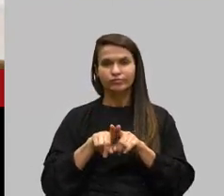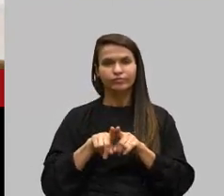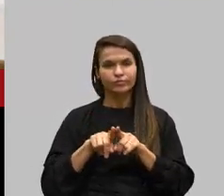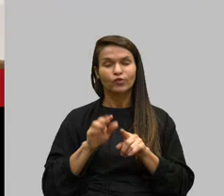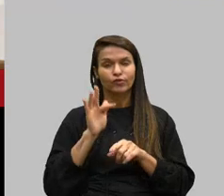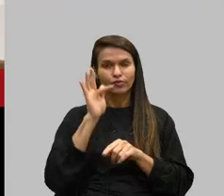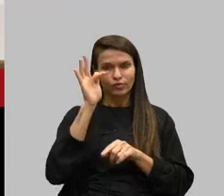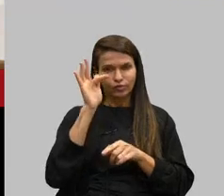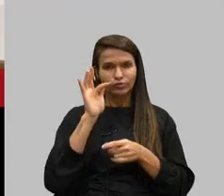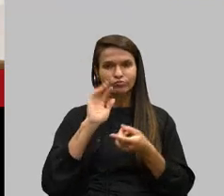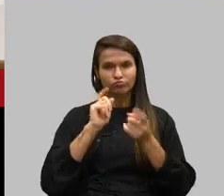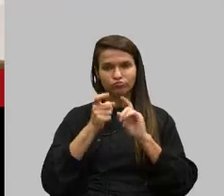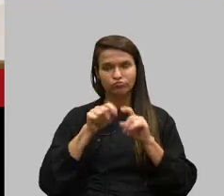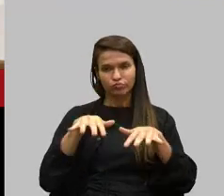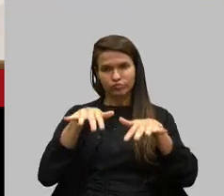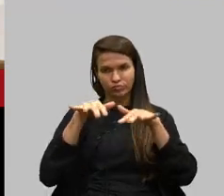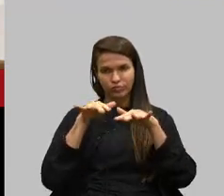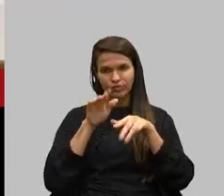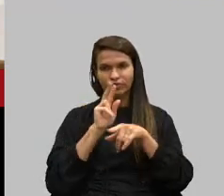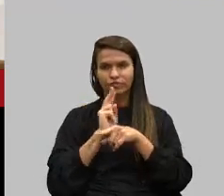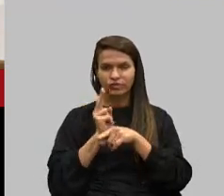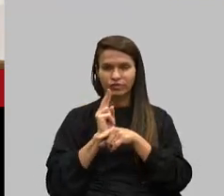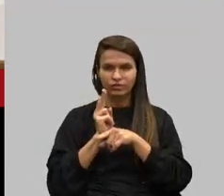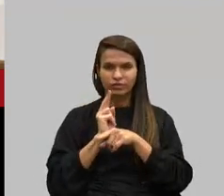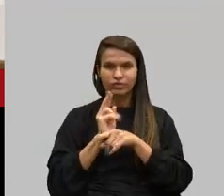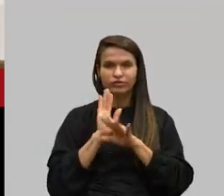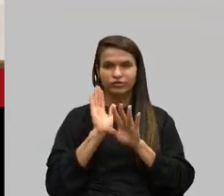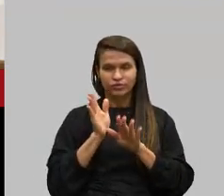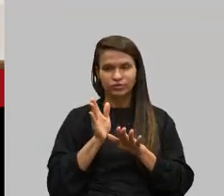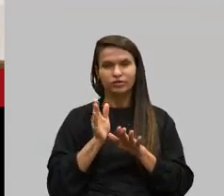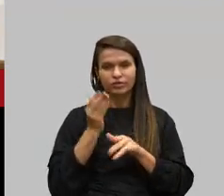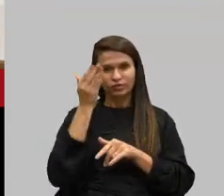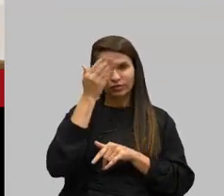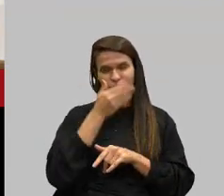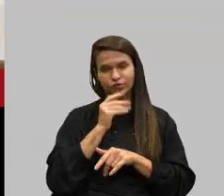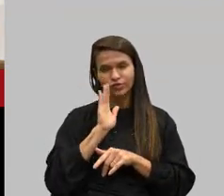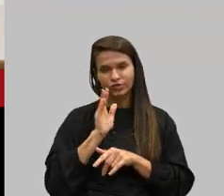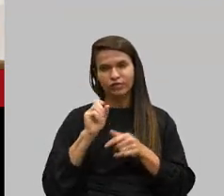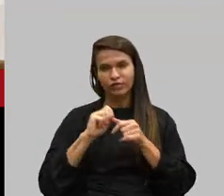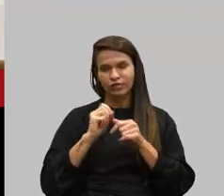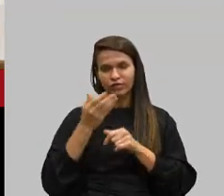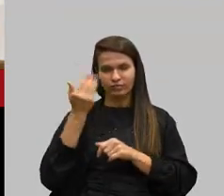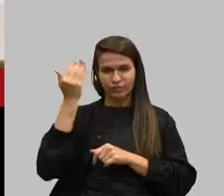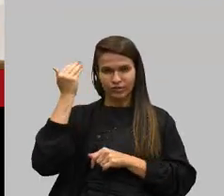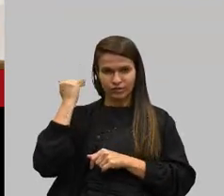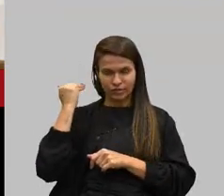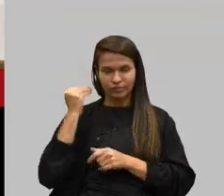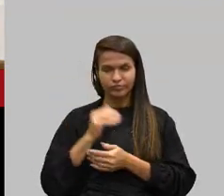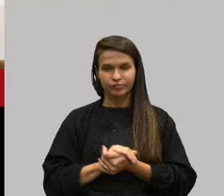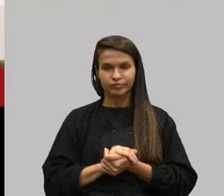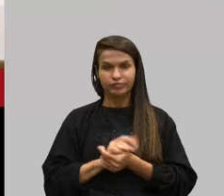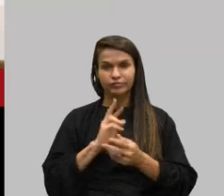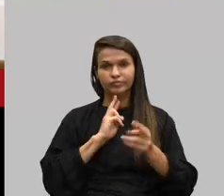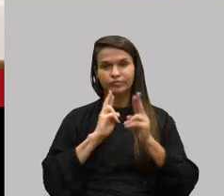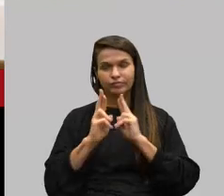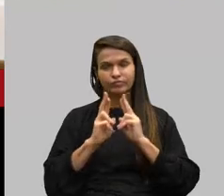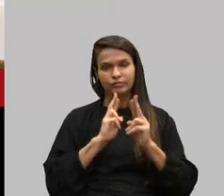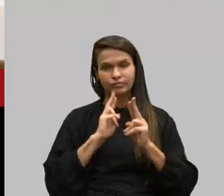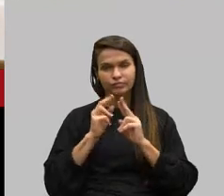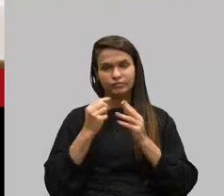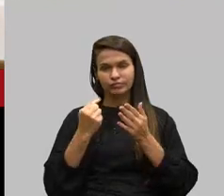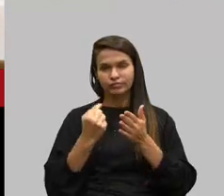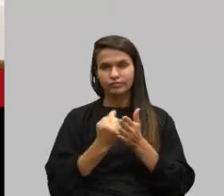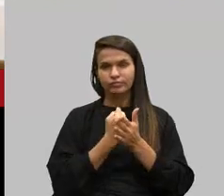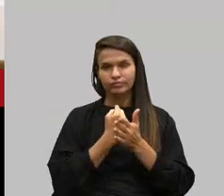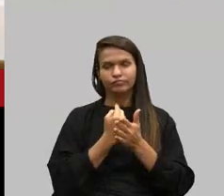fiscaliza quem sabe dando já testemunho daquilo que foi feito em relação a pergunta de